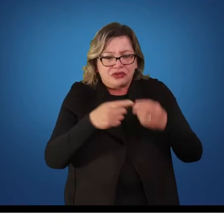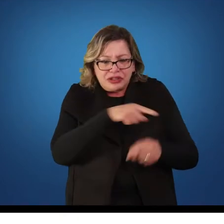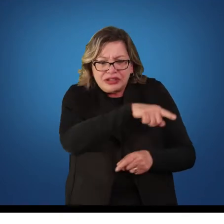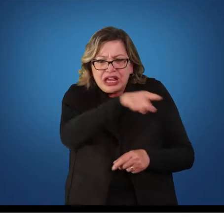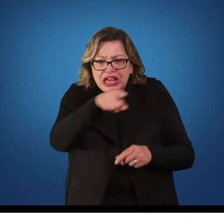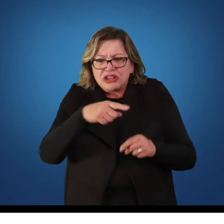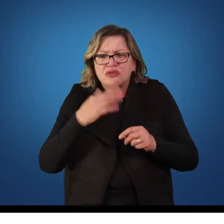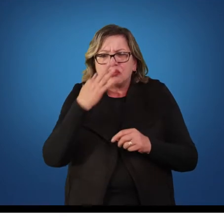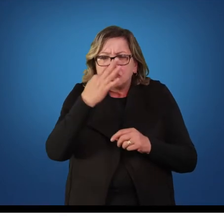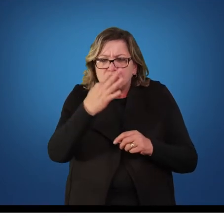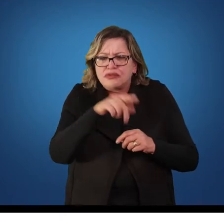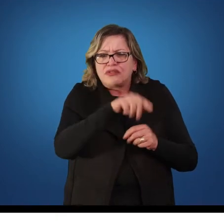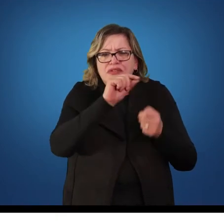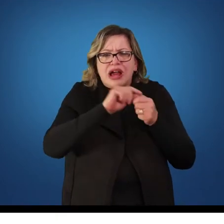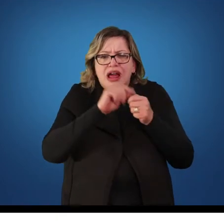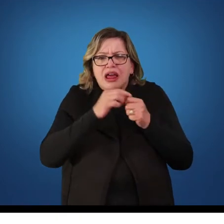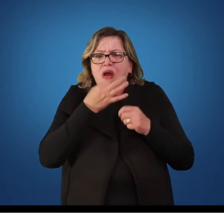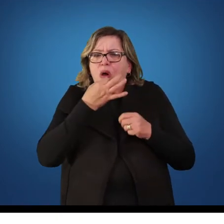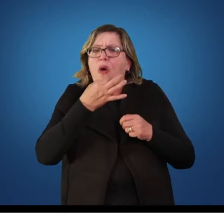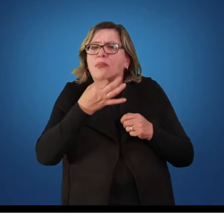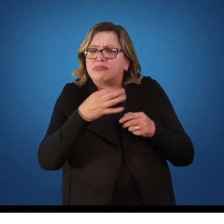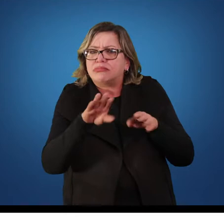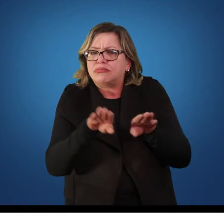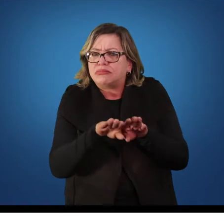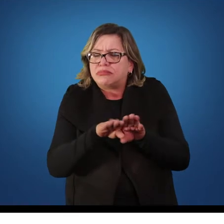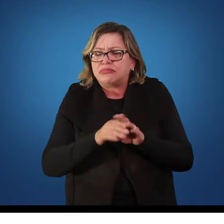começa quem